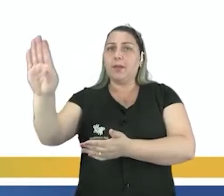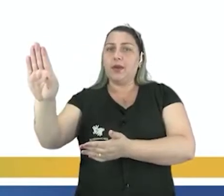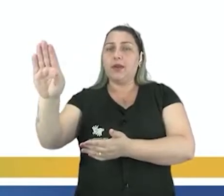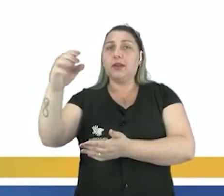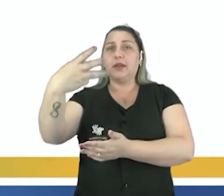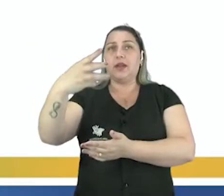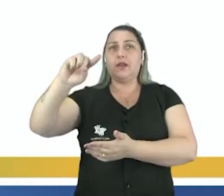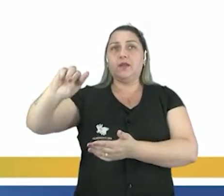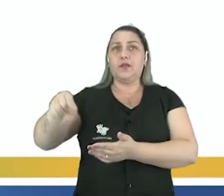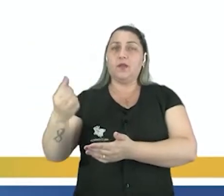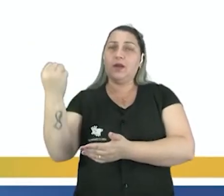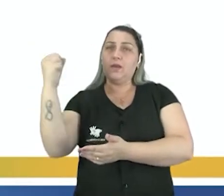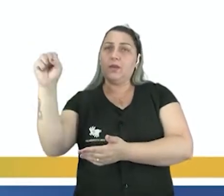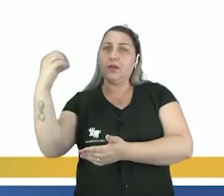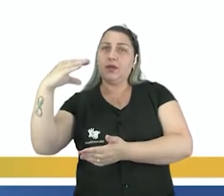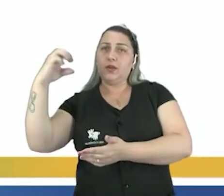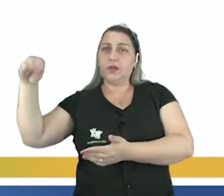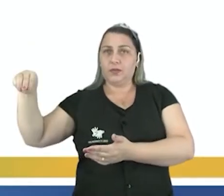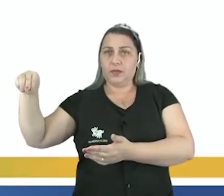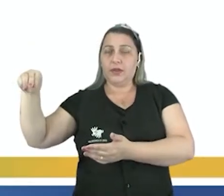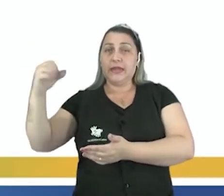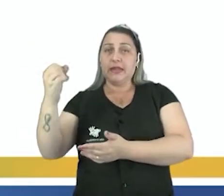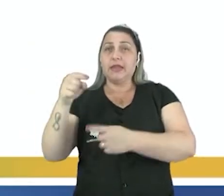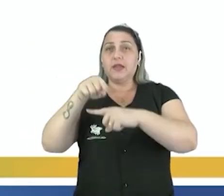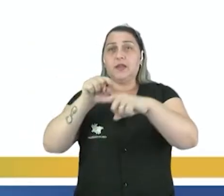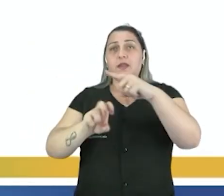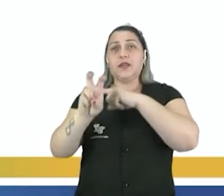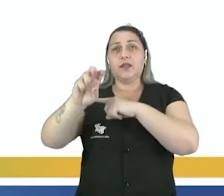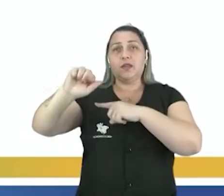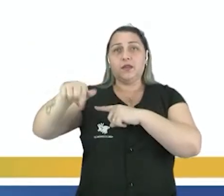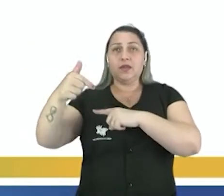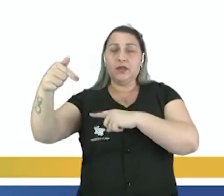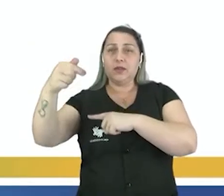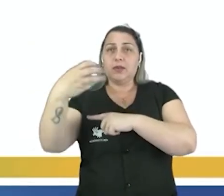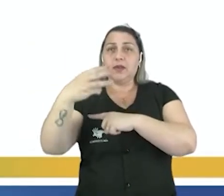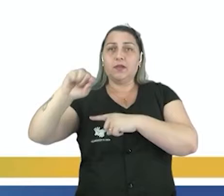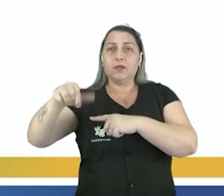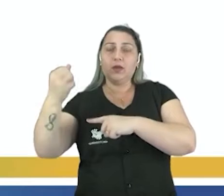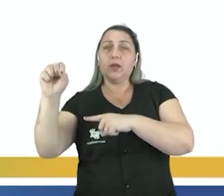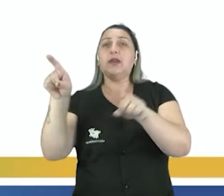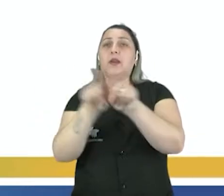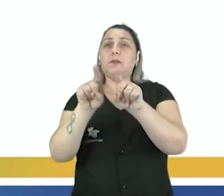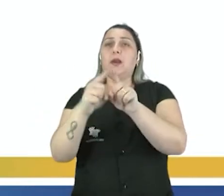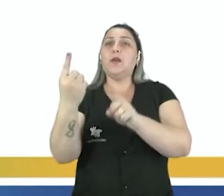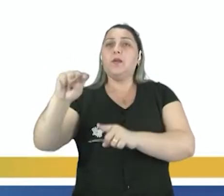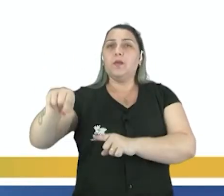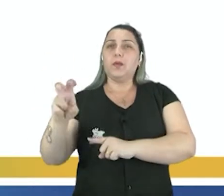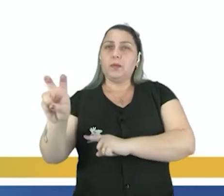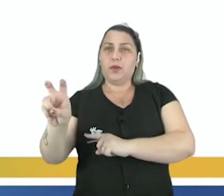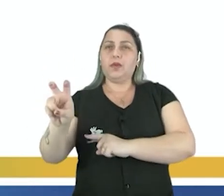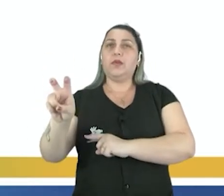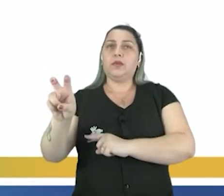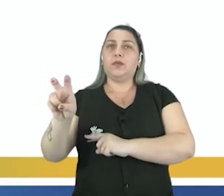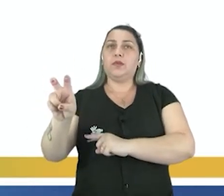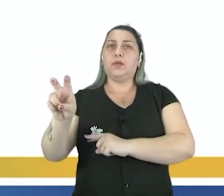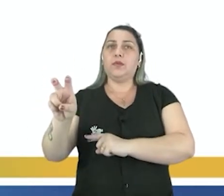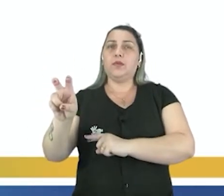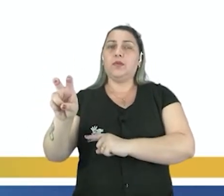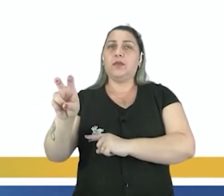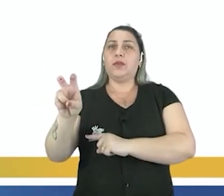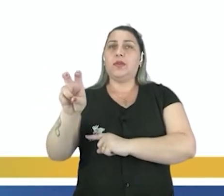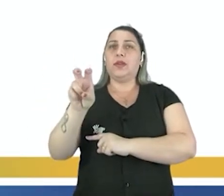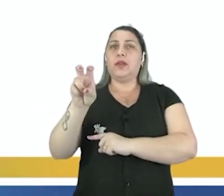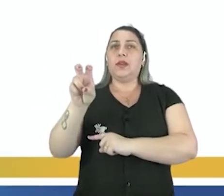dá 3,8. Se você divide 5,7 para 3,8, também dá 1,5. O